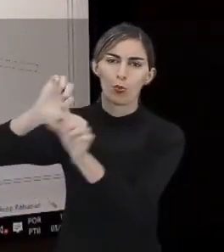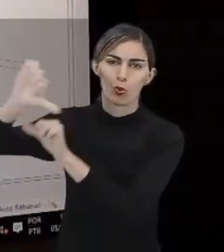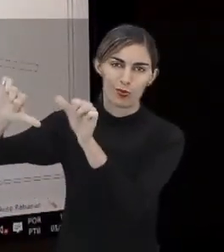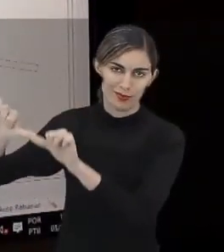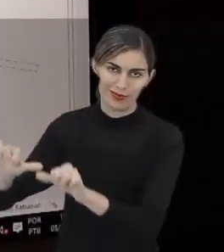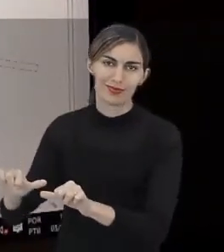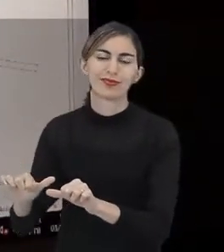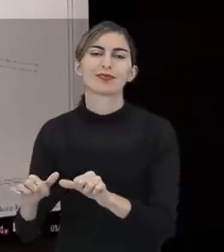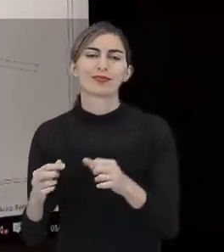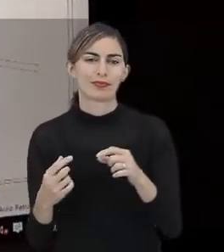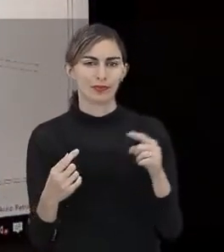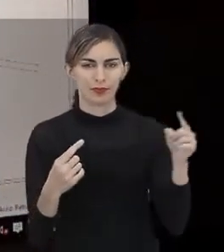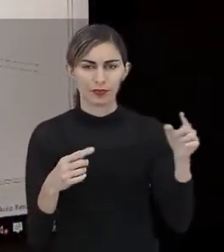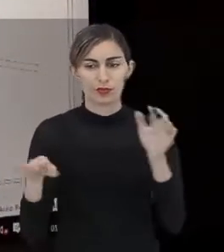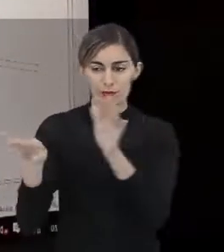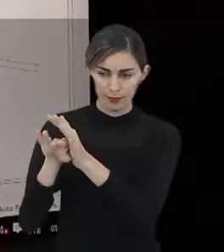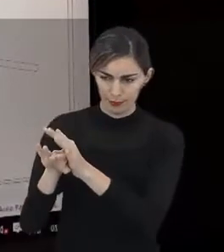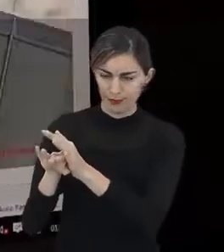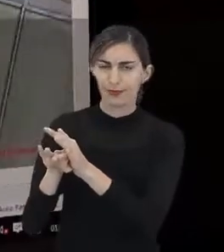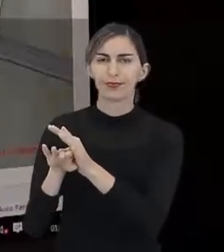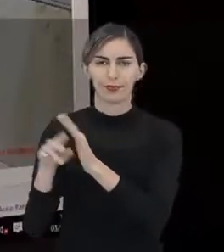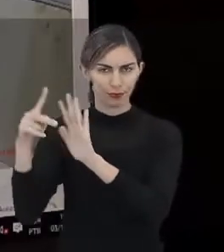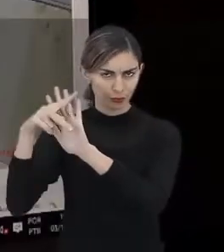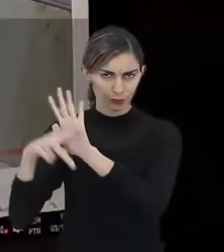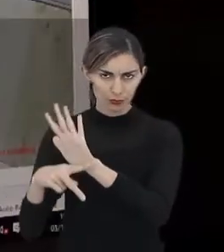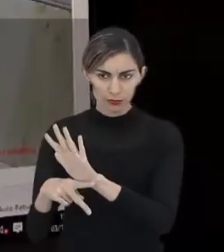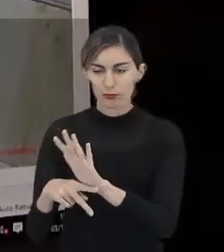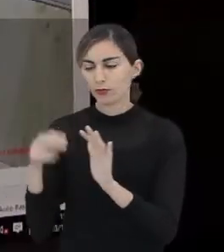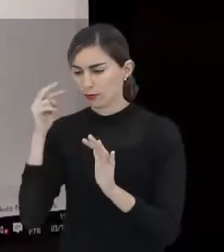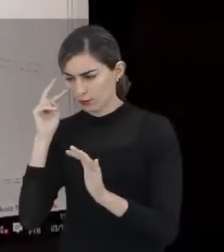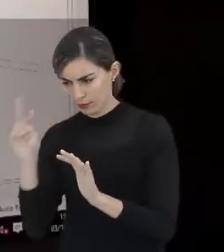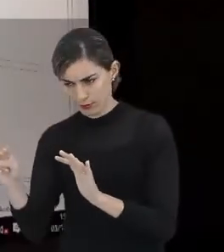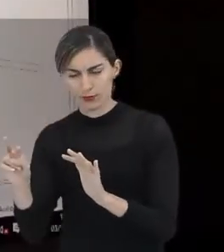correção. Então, o projeto chega,